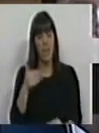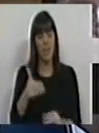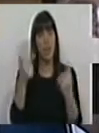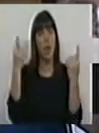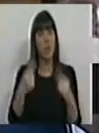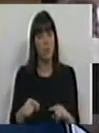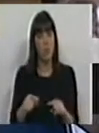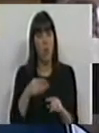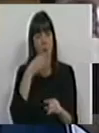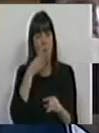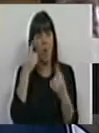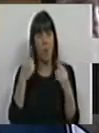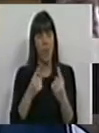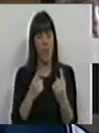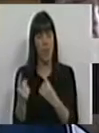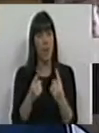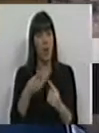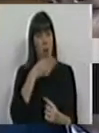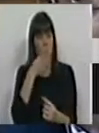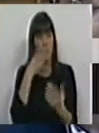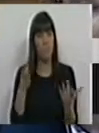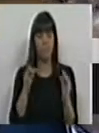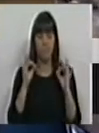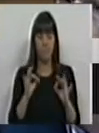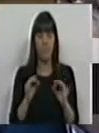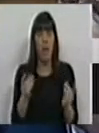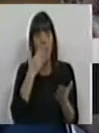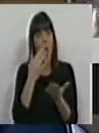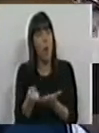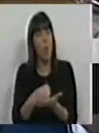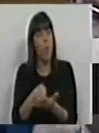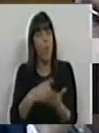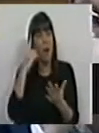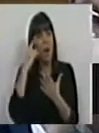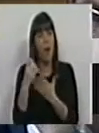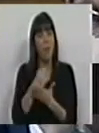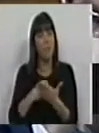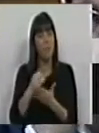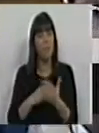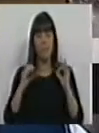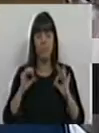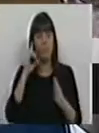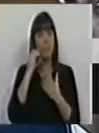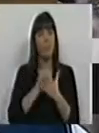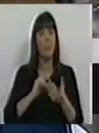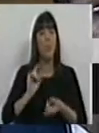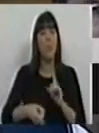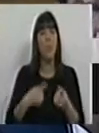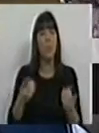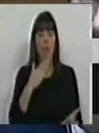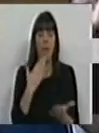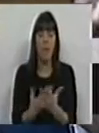semana para uma linha de transporte ferroviário é não ter noção absolutamente nenhuma do que